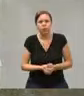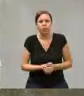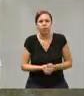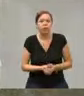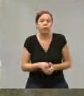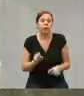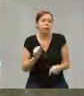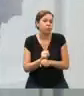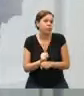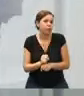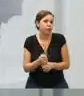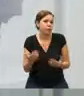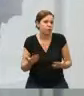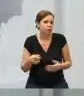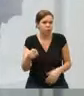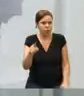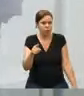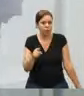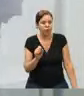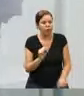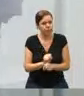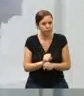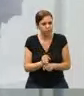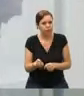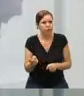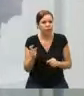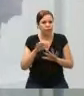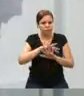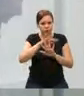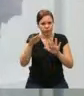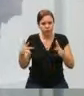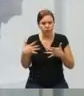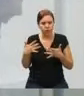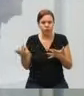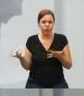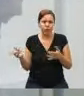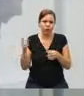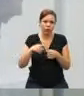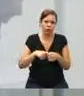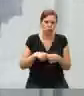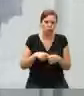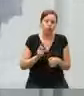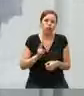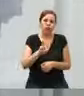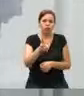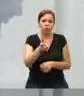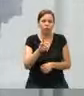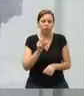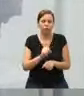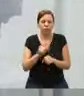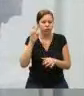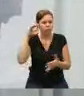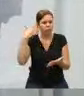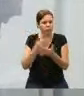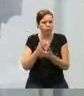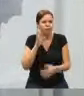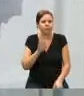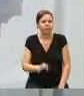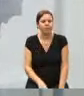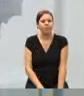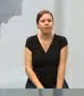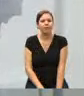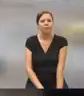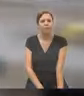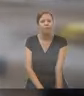fazer uma pausinha e você não sai daí porque o Mãos Solidárias volta já já. A gente vai continuar aí dentro dessa história tão bacana.